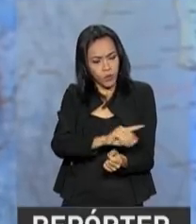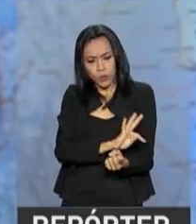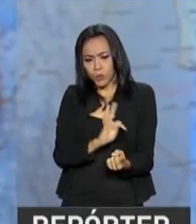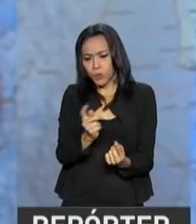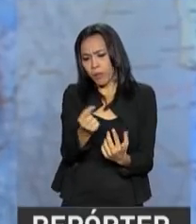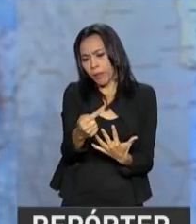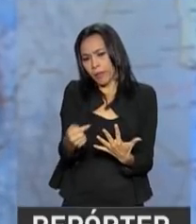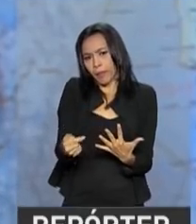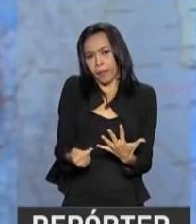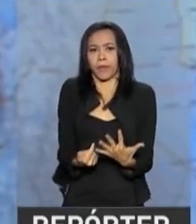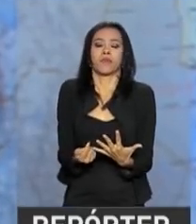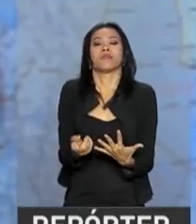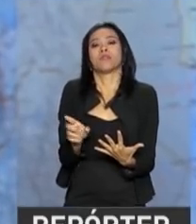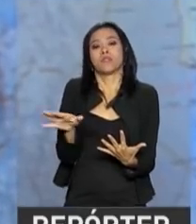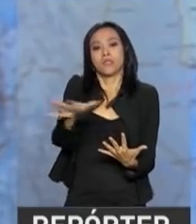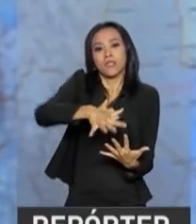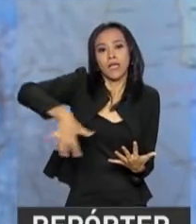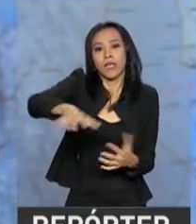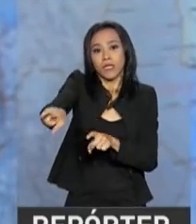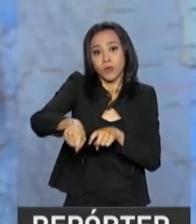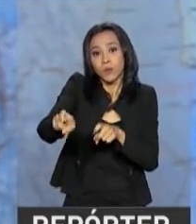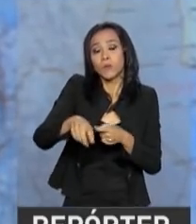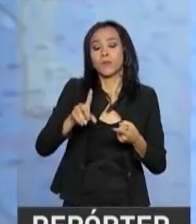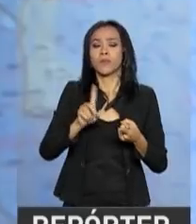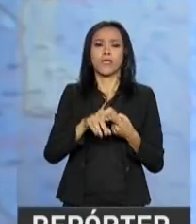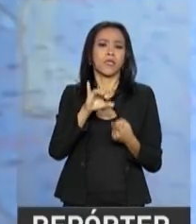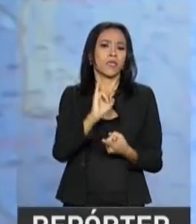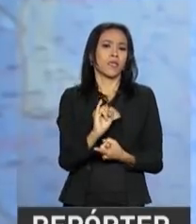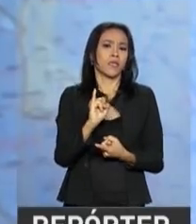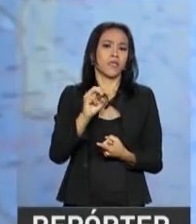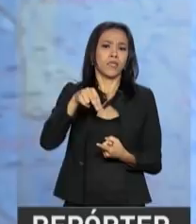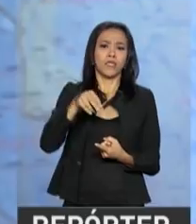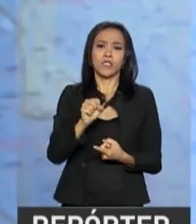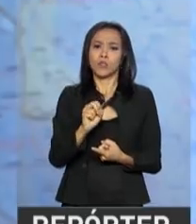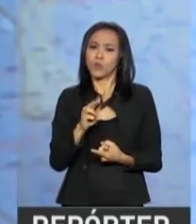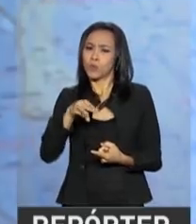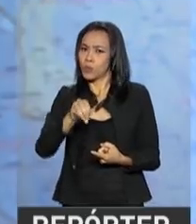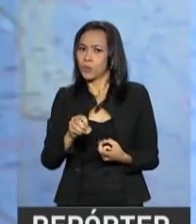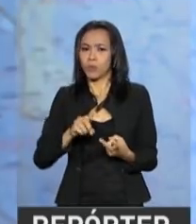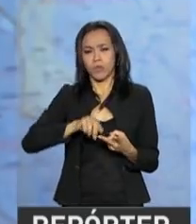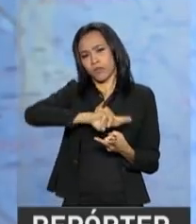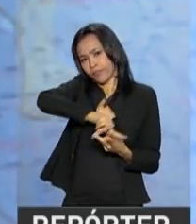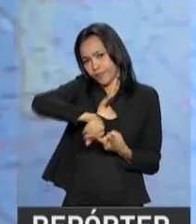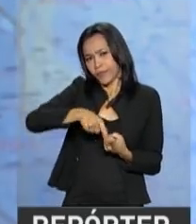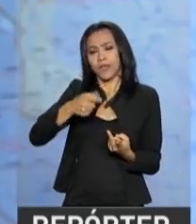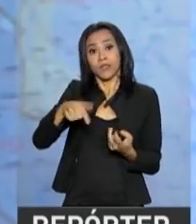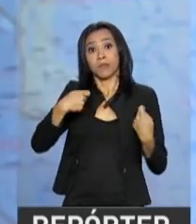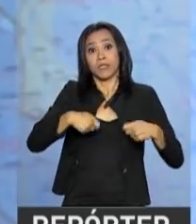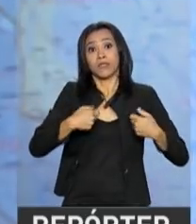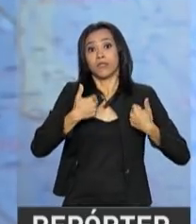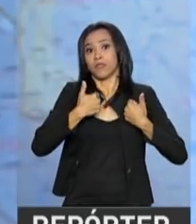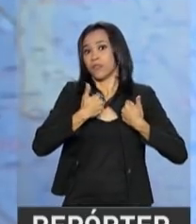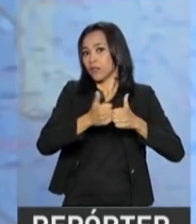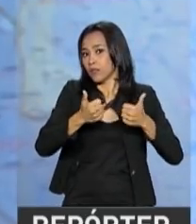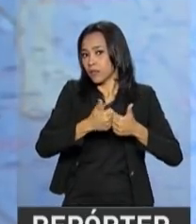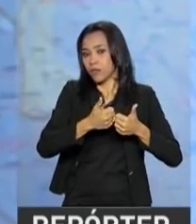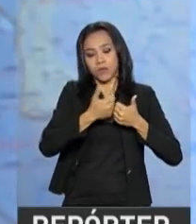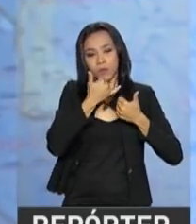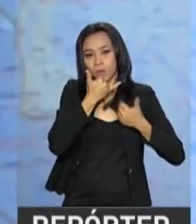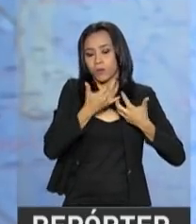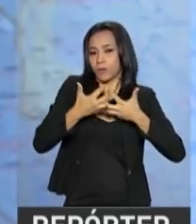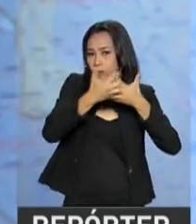é de insumos que vem ou de mercadoria que sair e isso demanda muitos serviços transportes como rodovias como